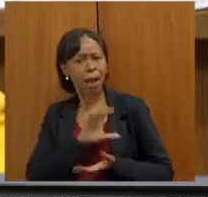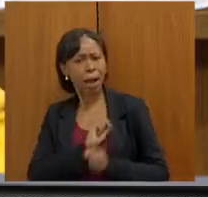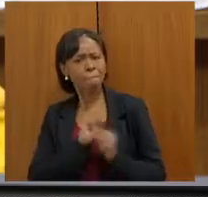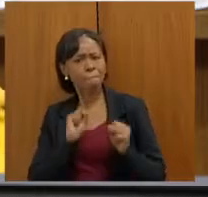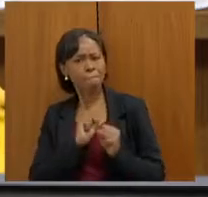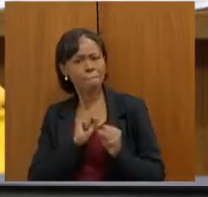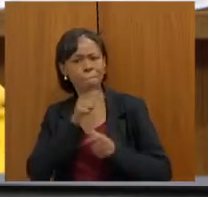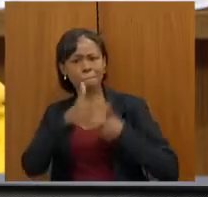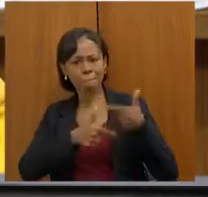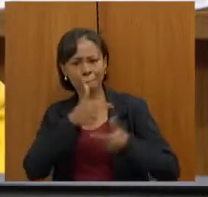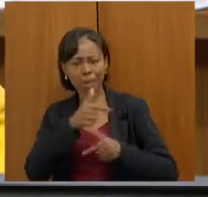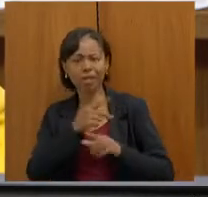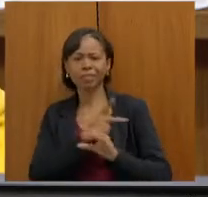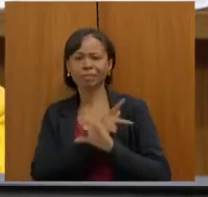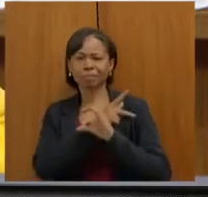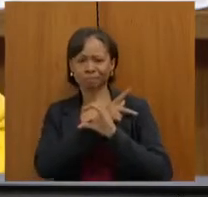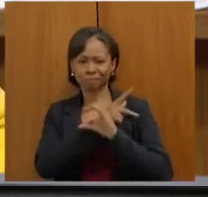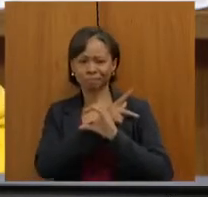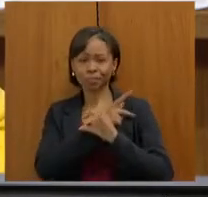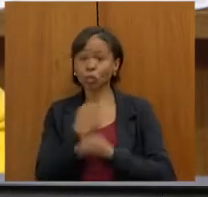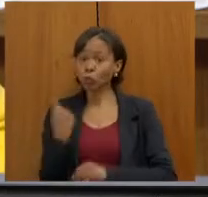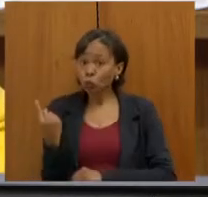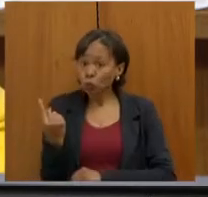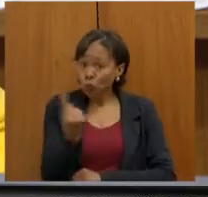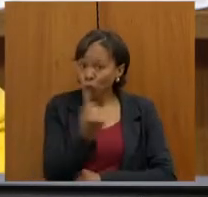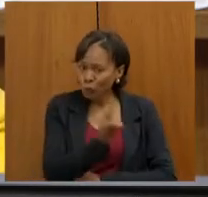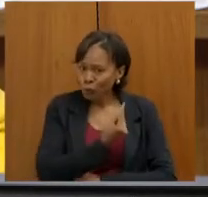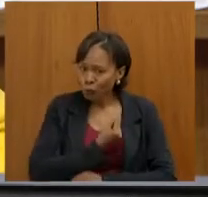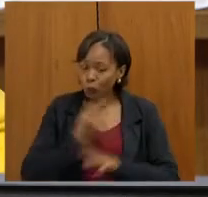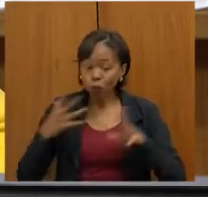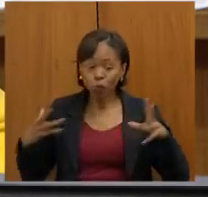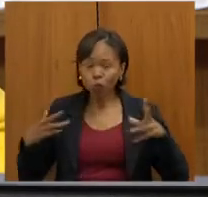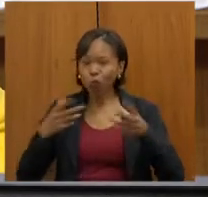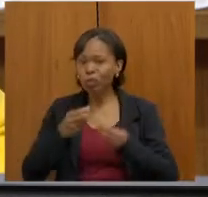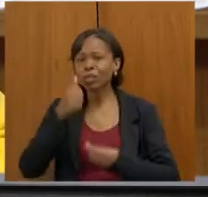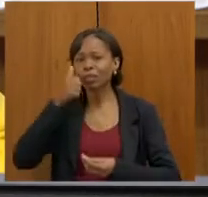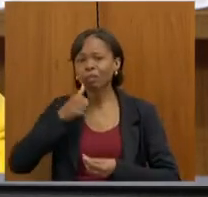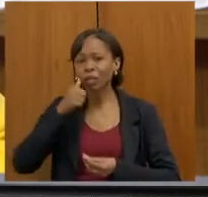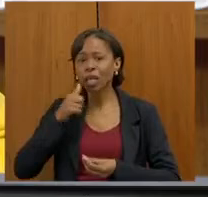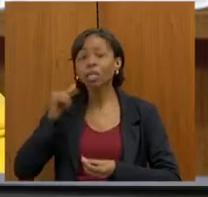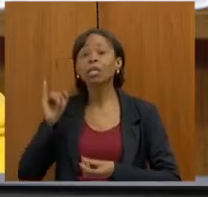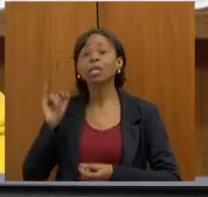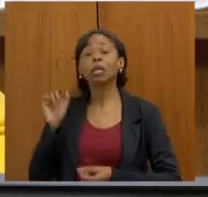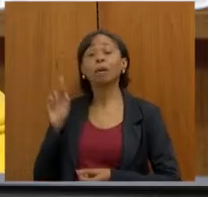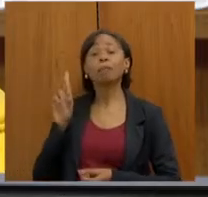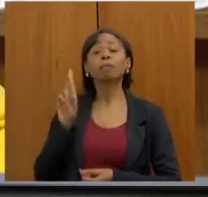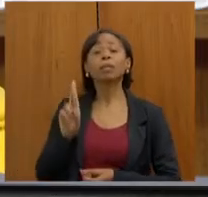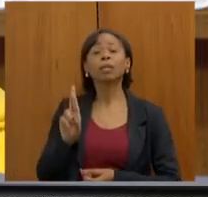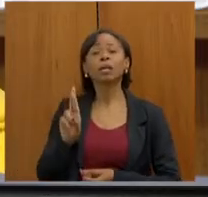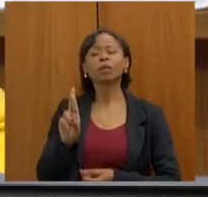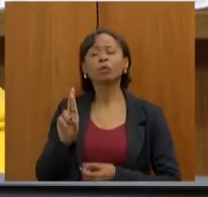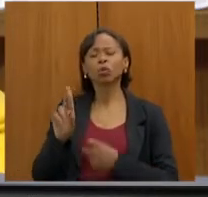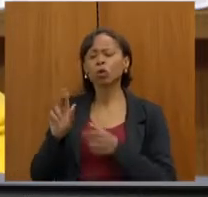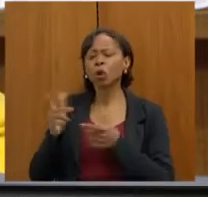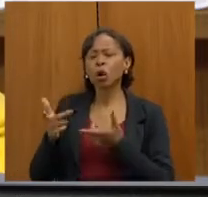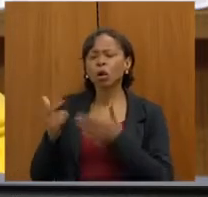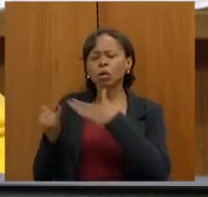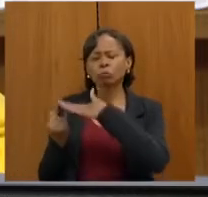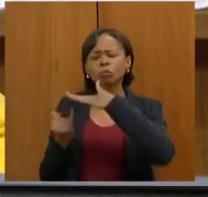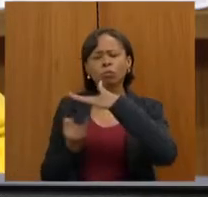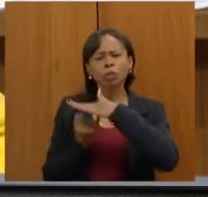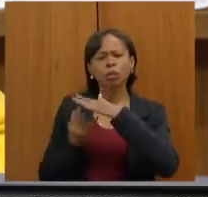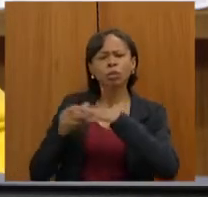que nós todas aqui somos representantes de instituições diferentes mas